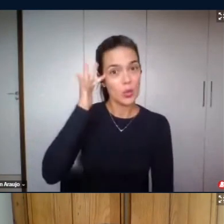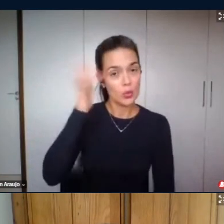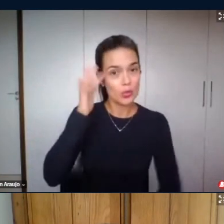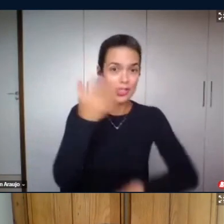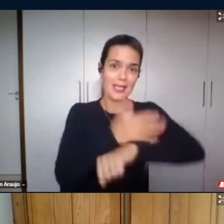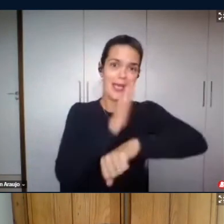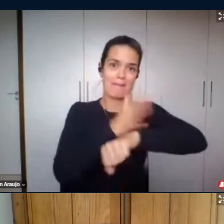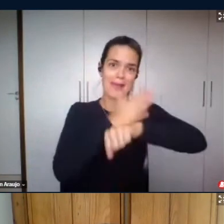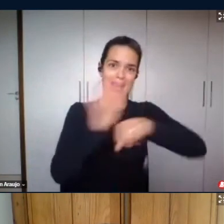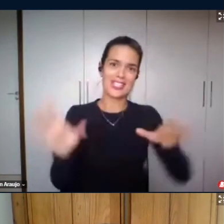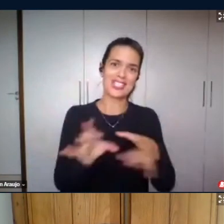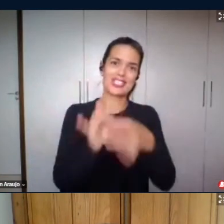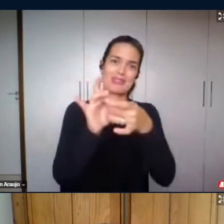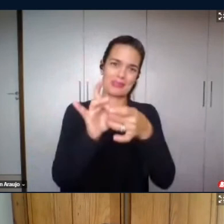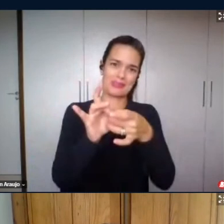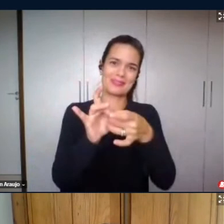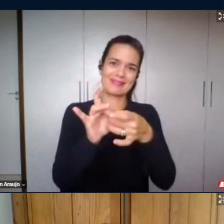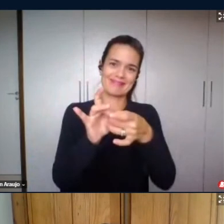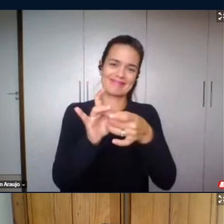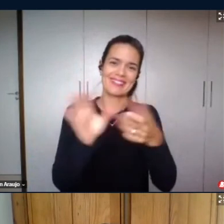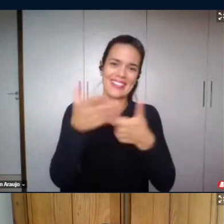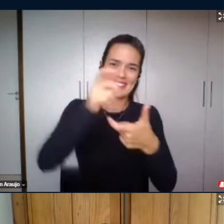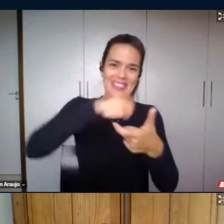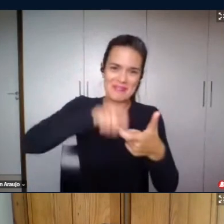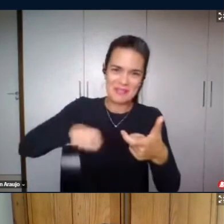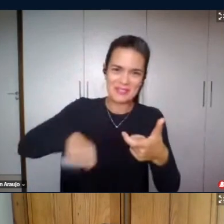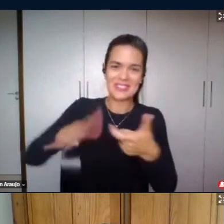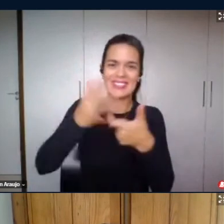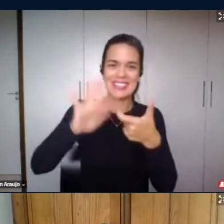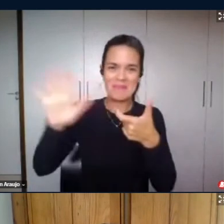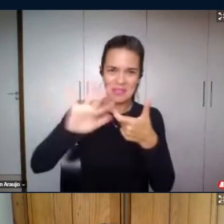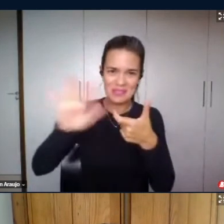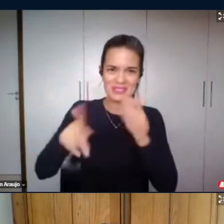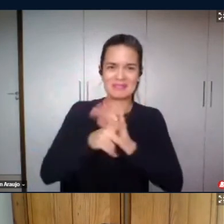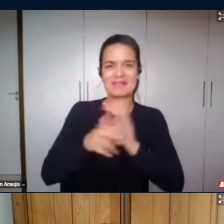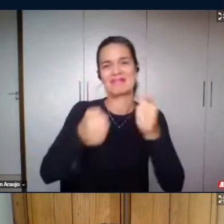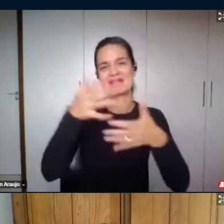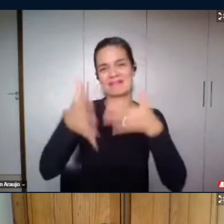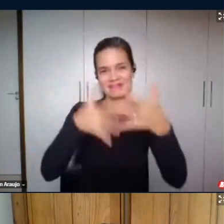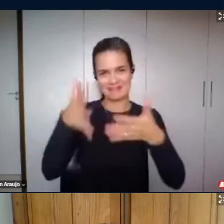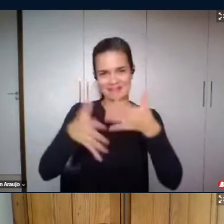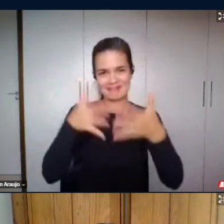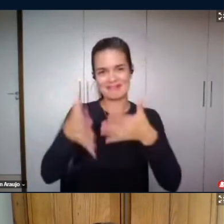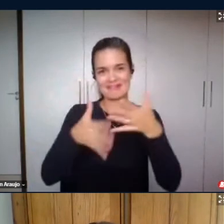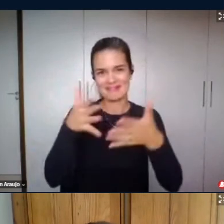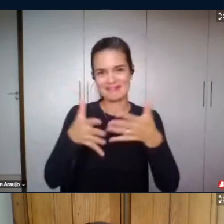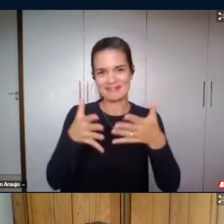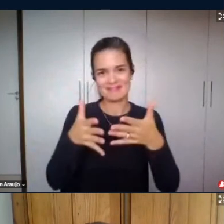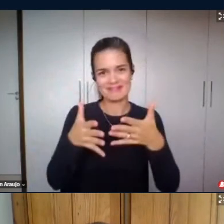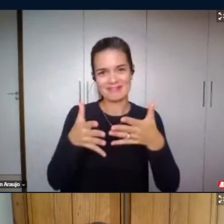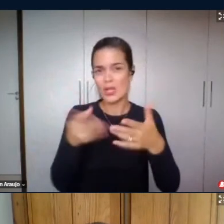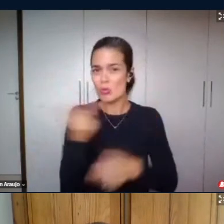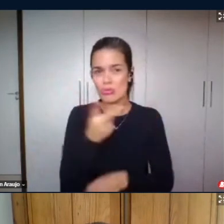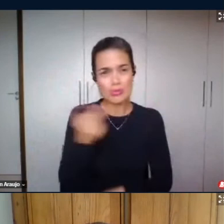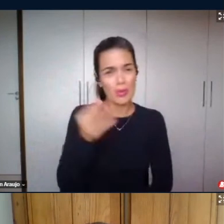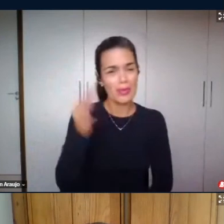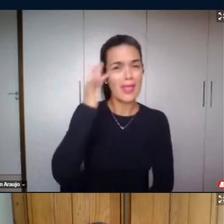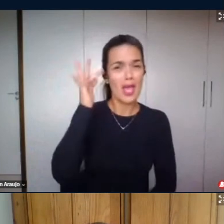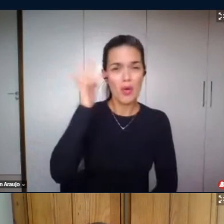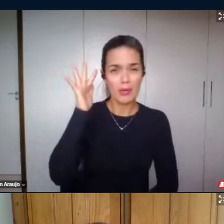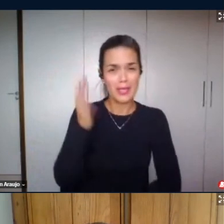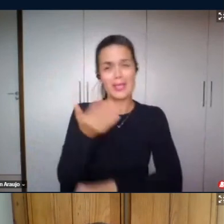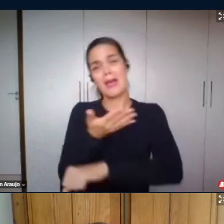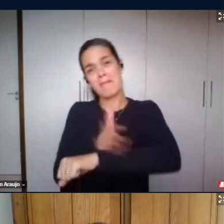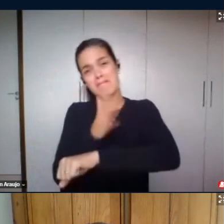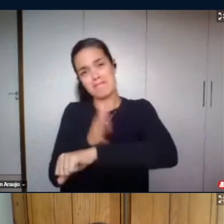lexicografia, terminologia e terminografia da língua de sinais brasileira, tanto na teoria quanto na prática, né? Então